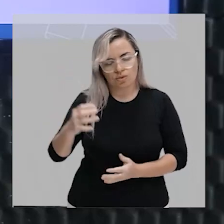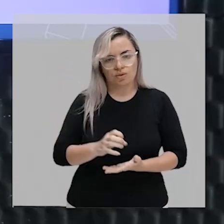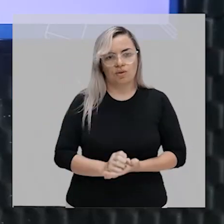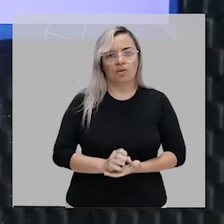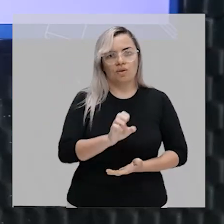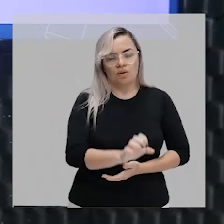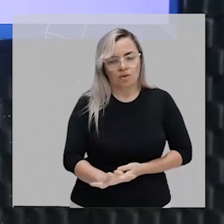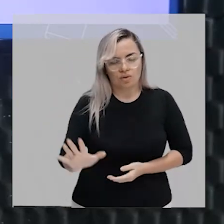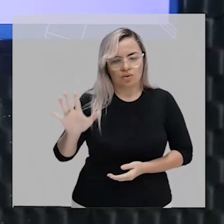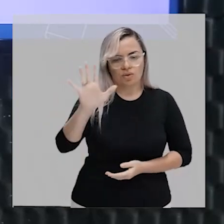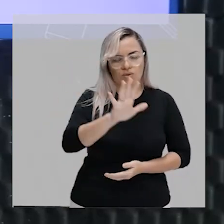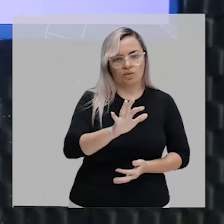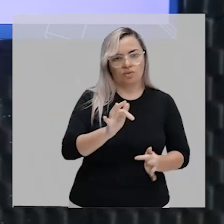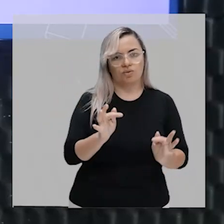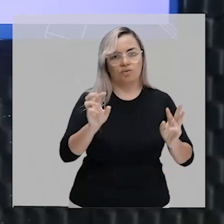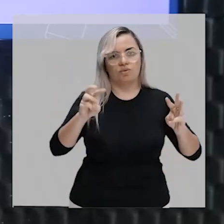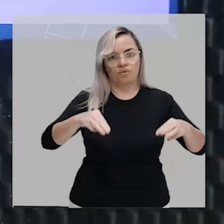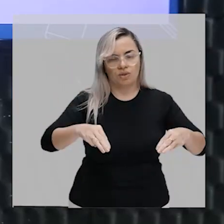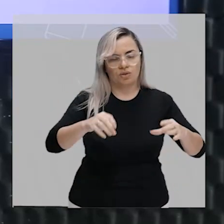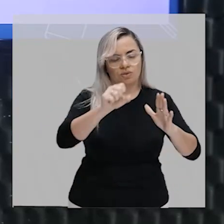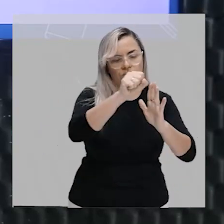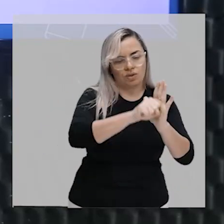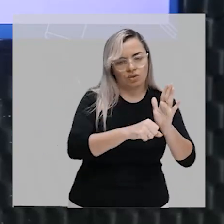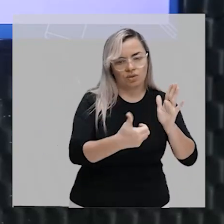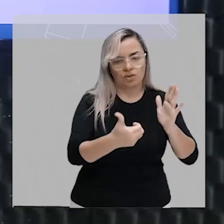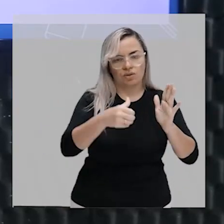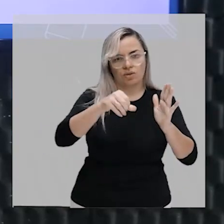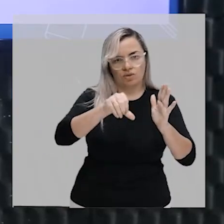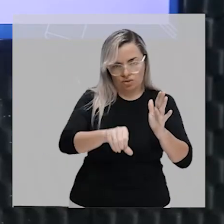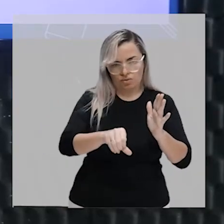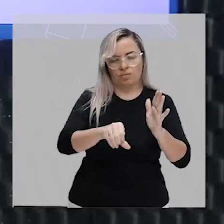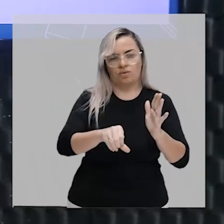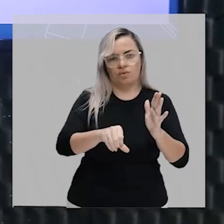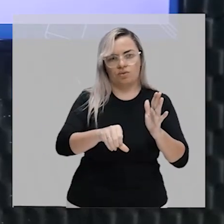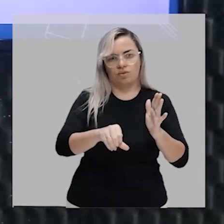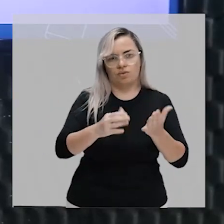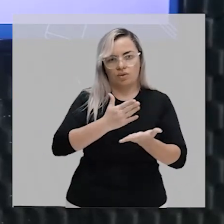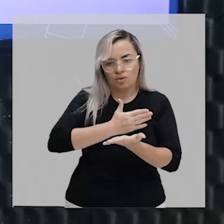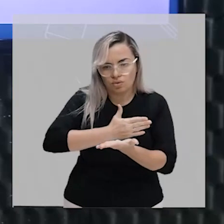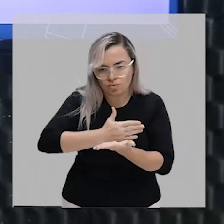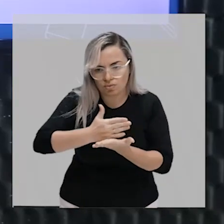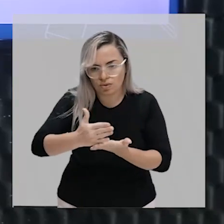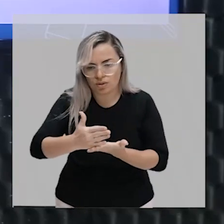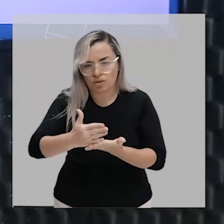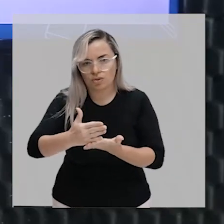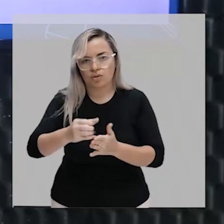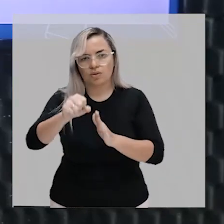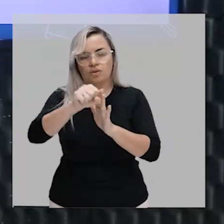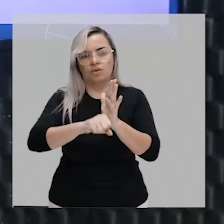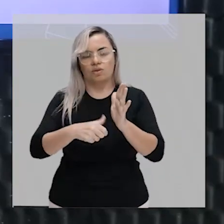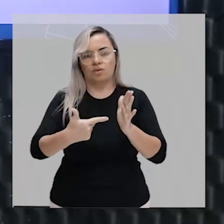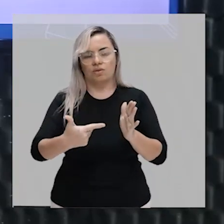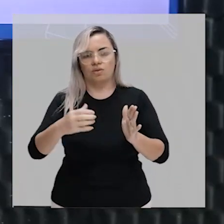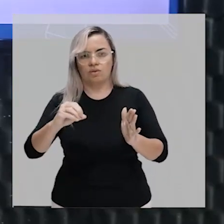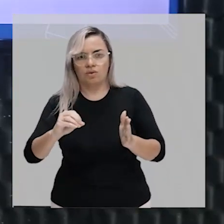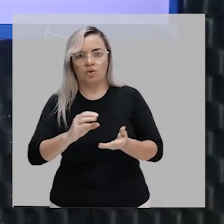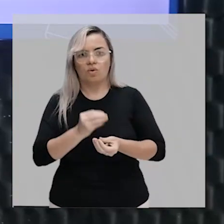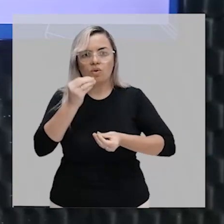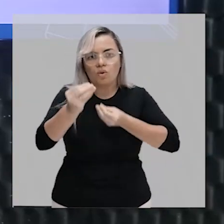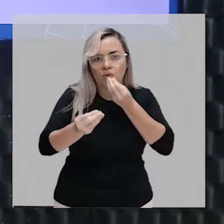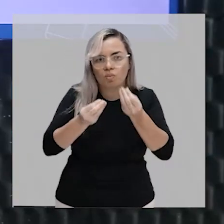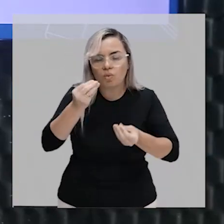Europa do final do século XIX para o início do século XX. Acontecimentos